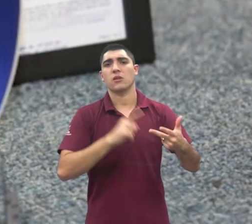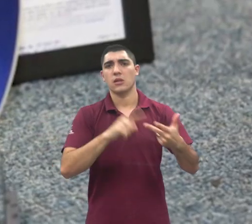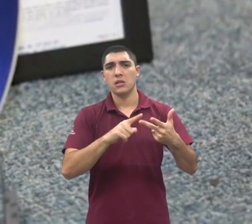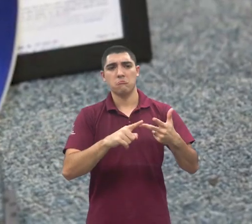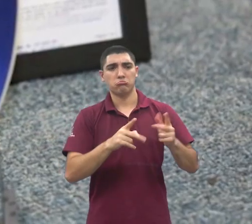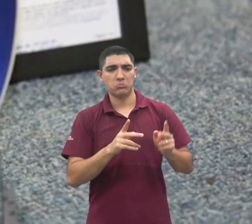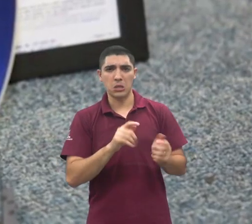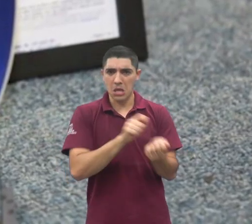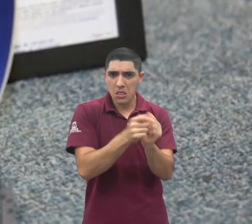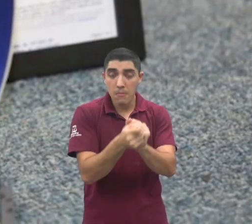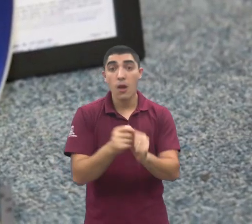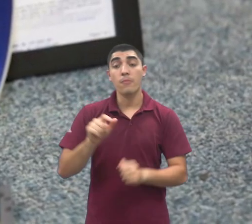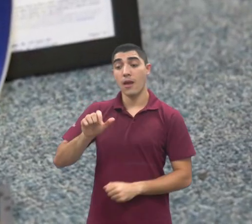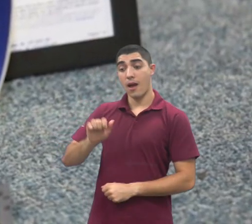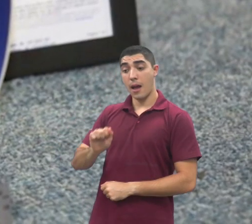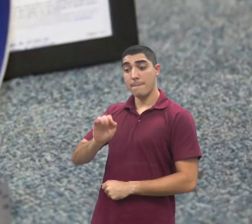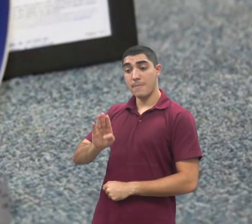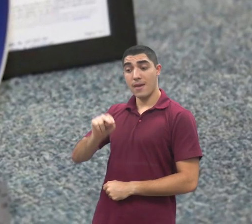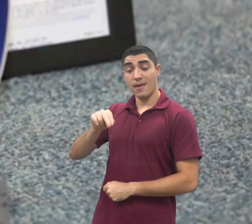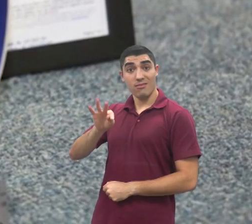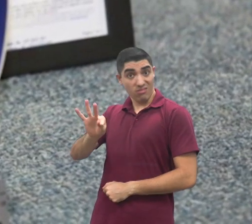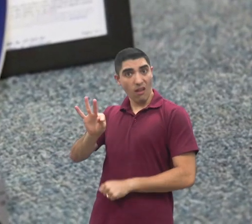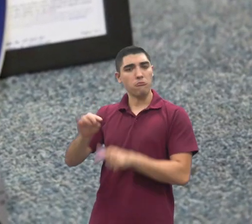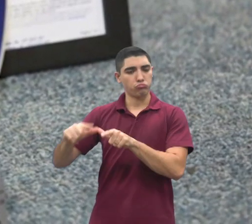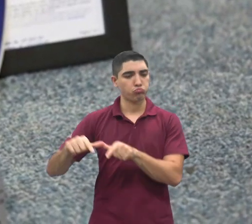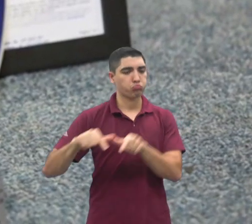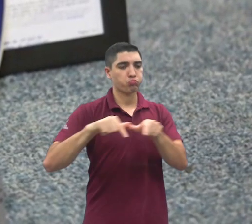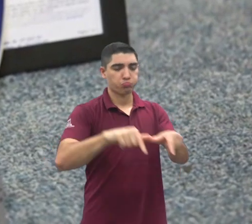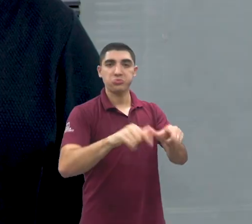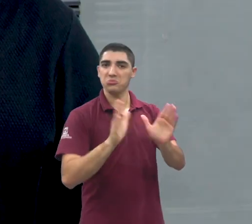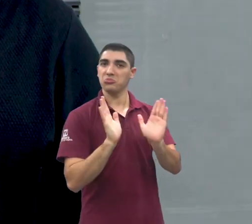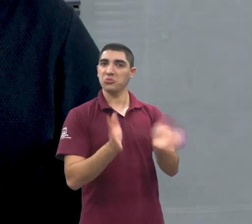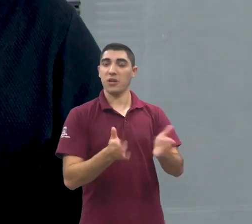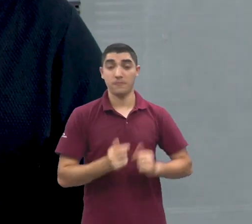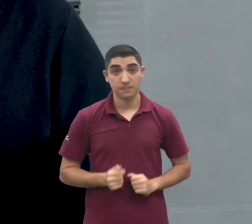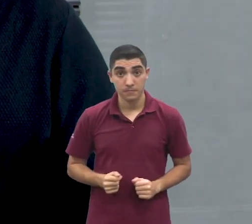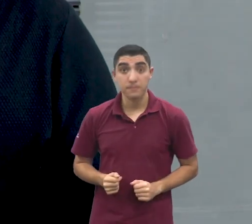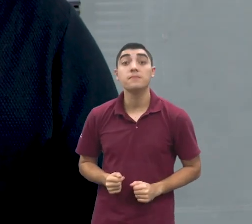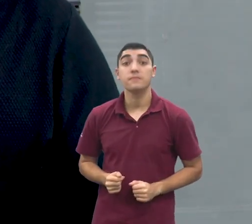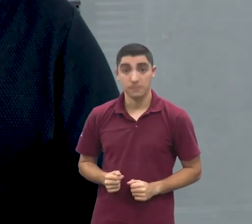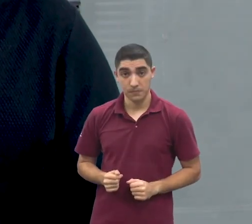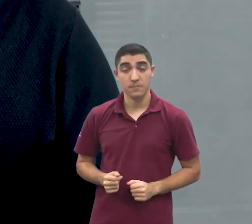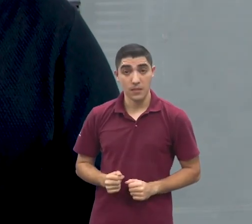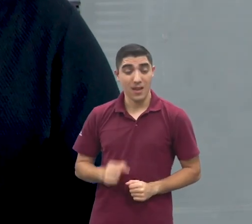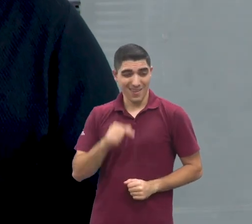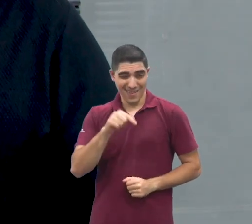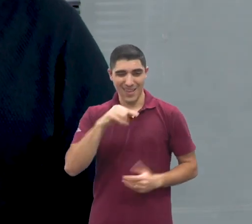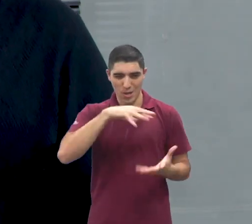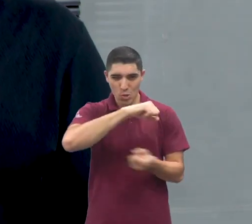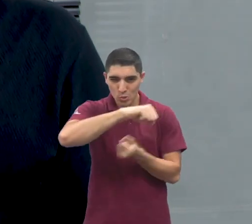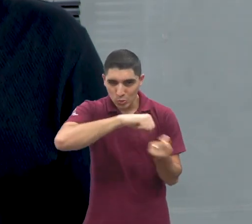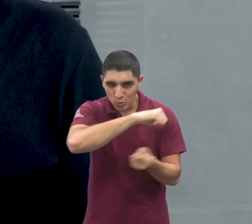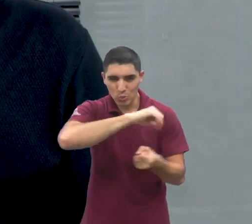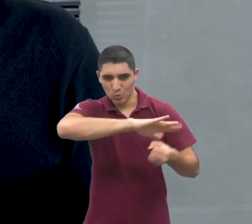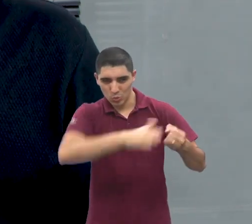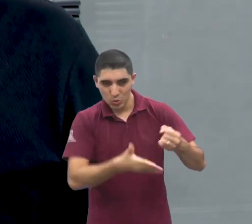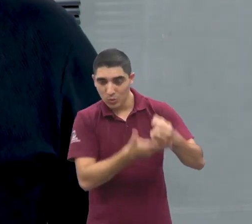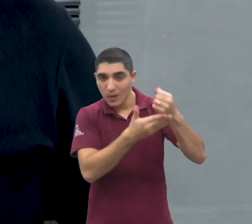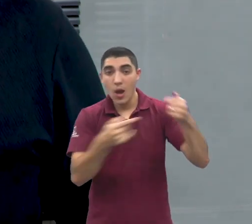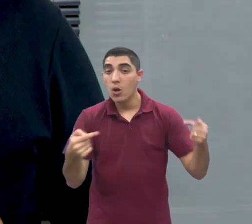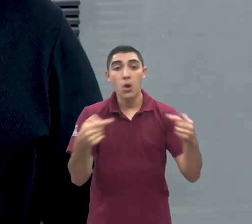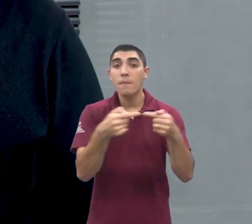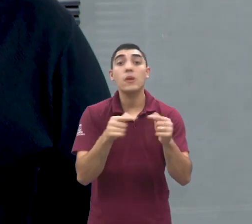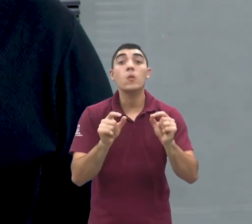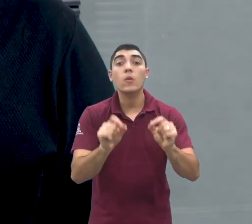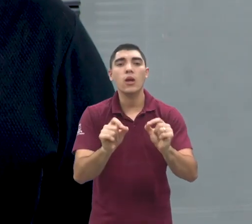pela ABNT, a Associação Brasileira de Normas Técnicas. A questão da sustentabilidade está diretamente relacionada